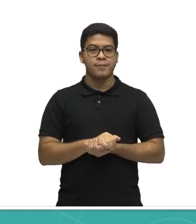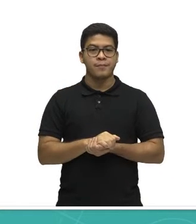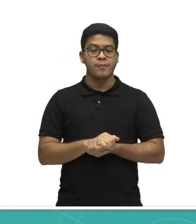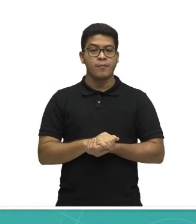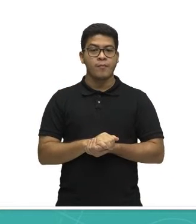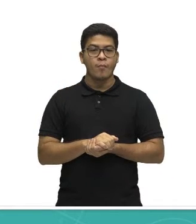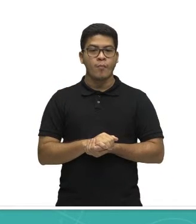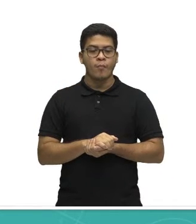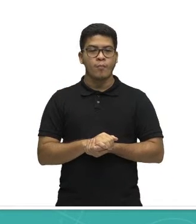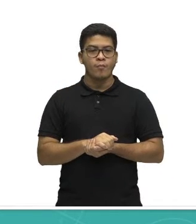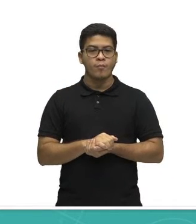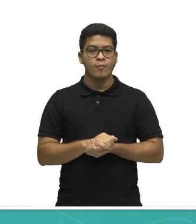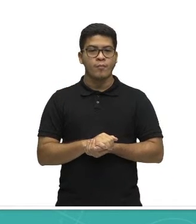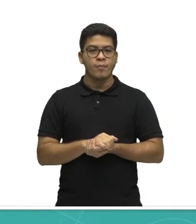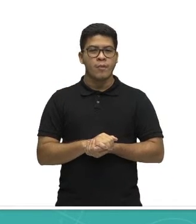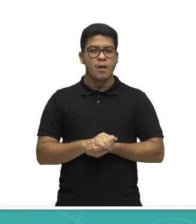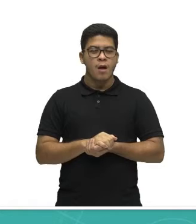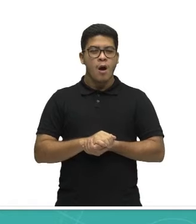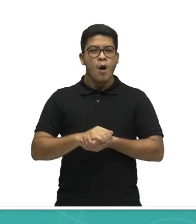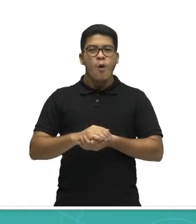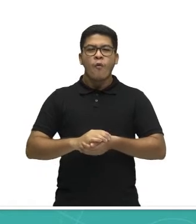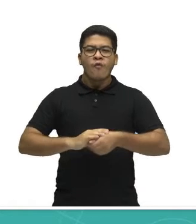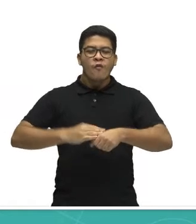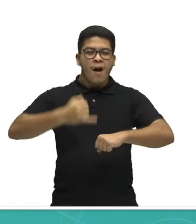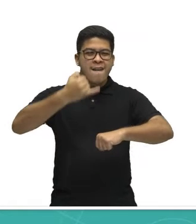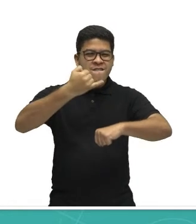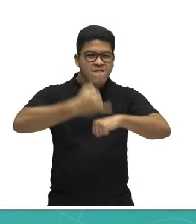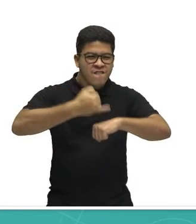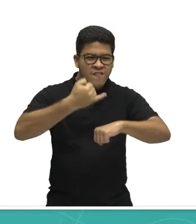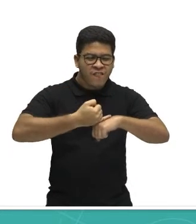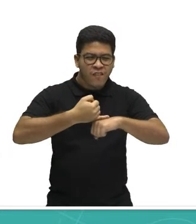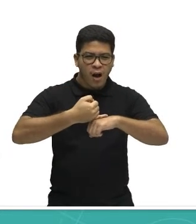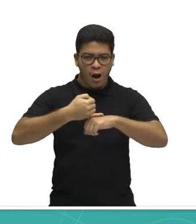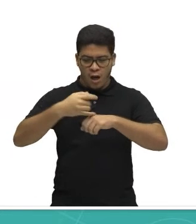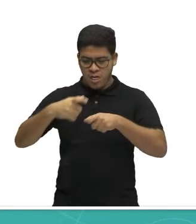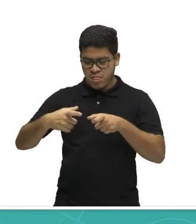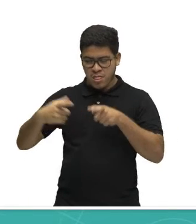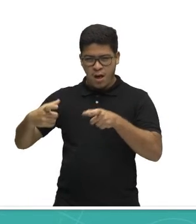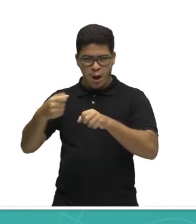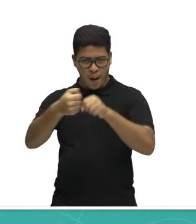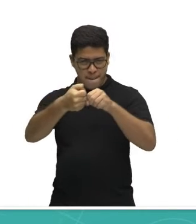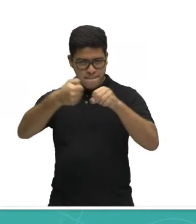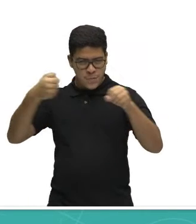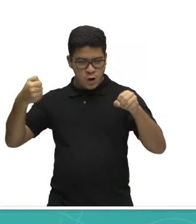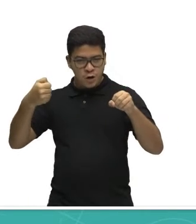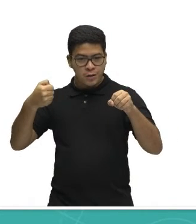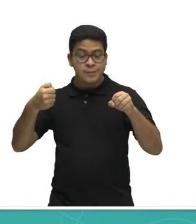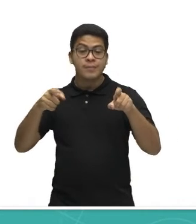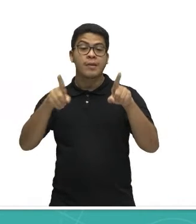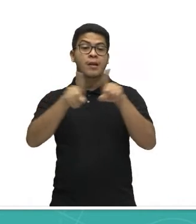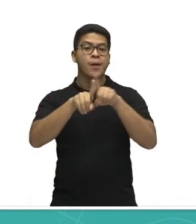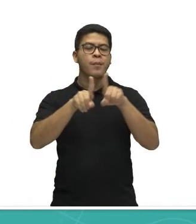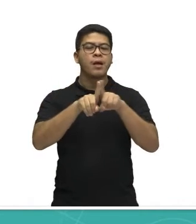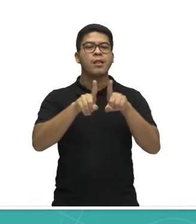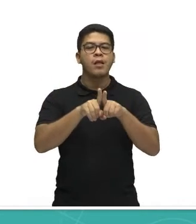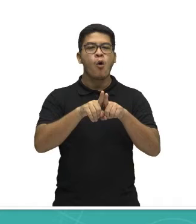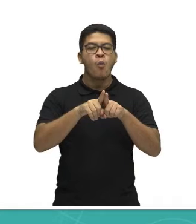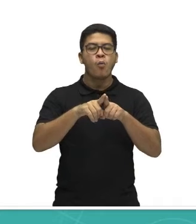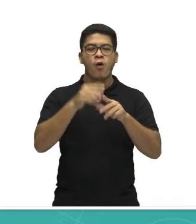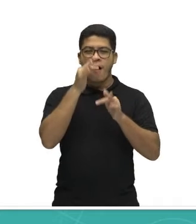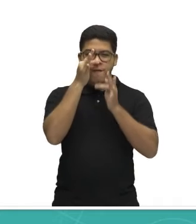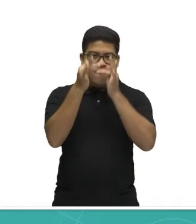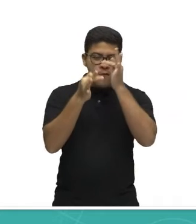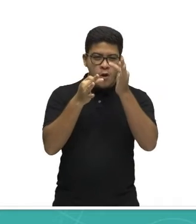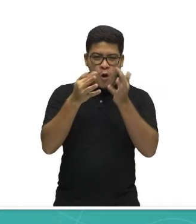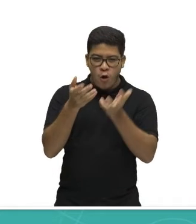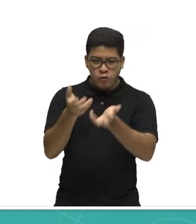Ferradura atrás da porta para espantar um mal-olhado. Aquela que pega o buquê da noiva será a próxima a se casar. Tenho certeza que as meninas